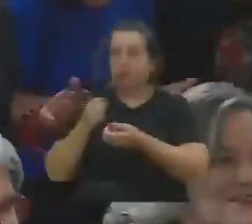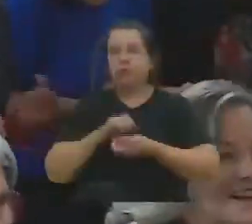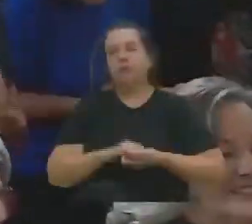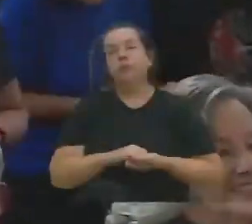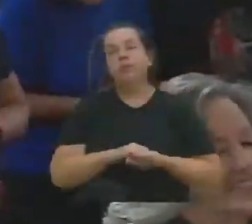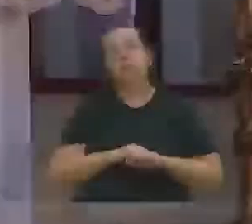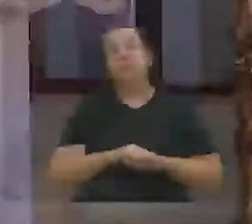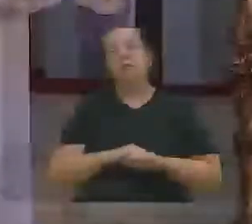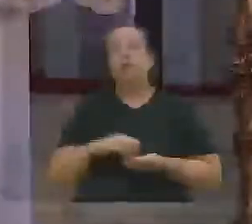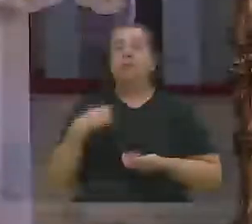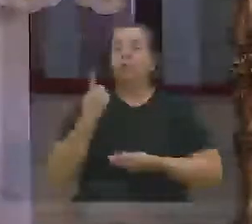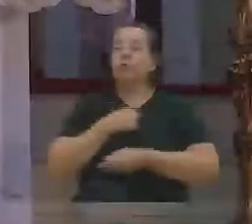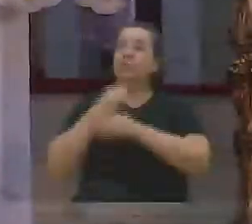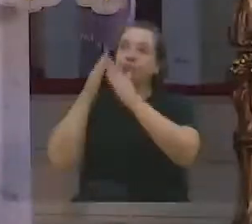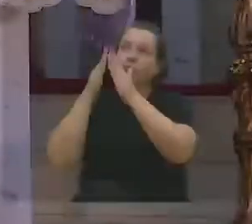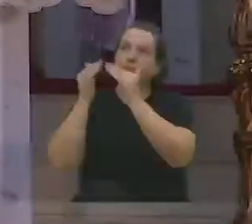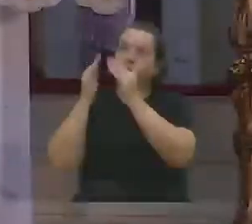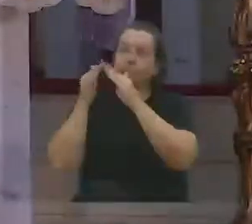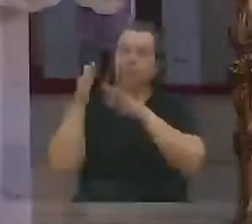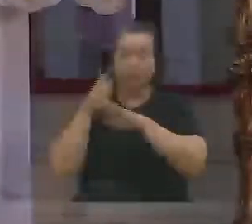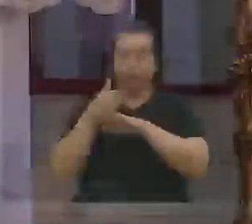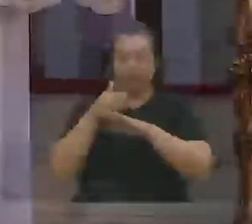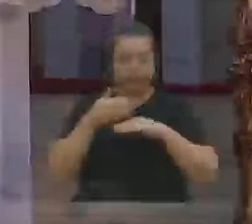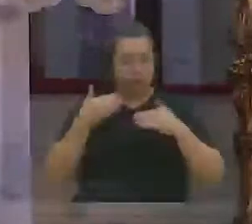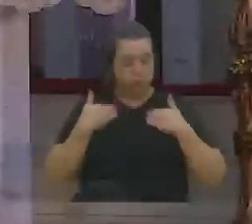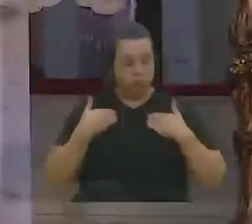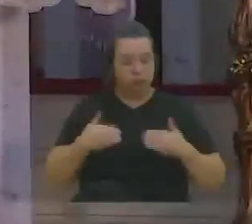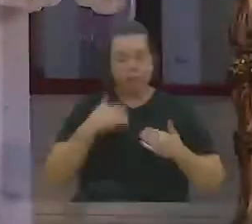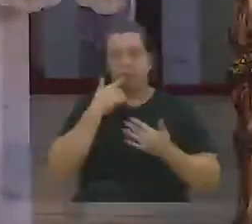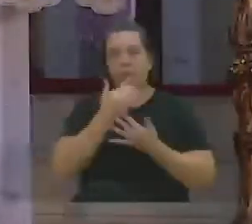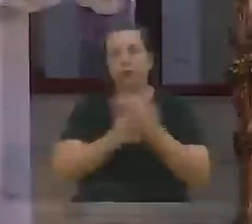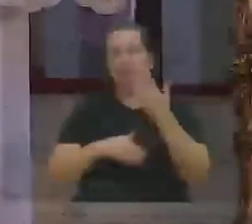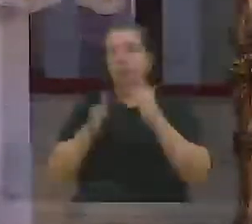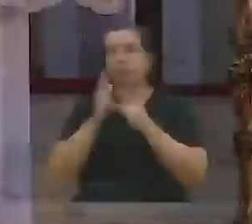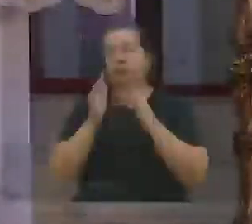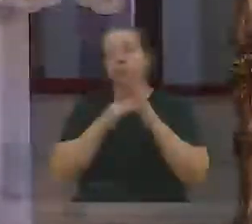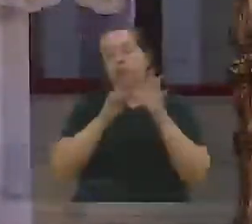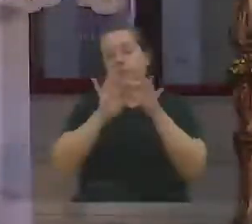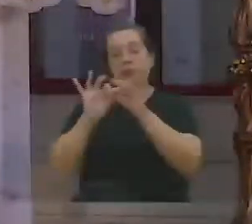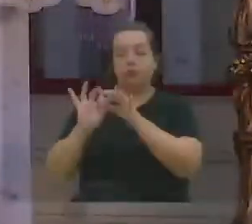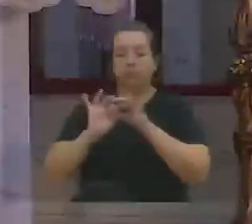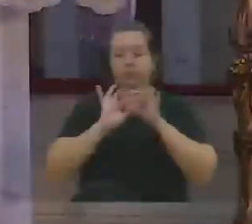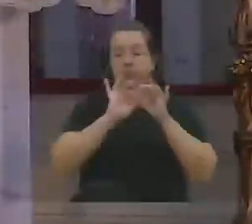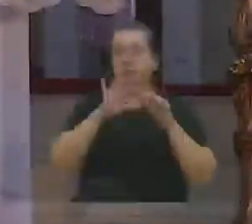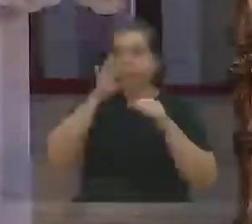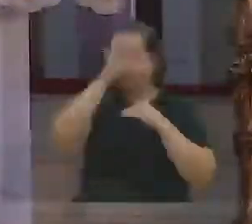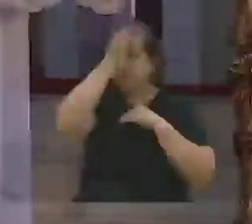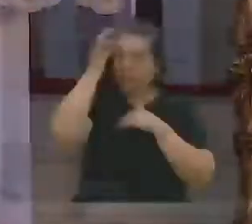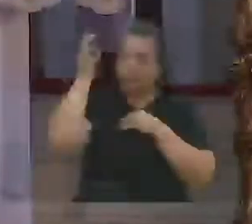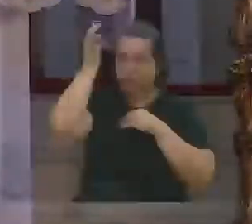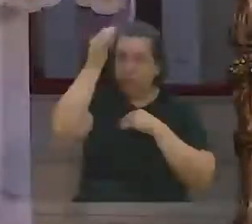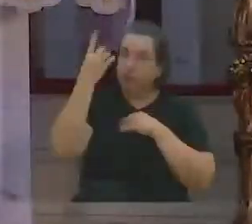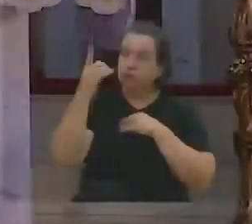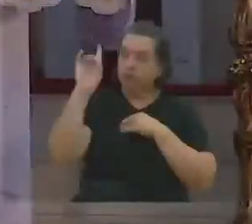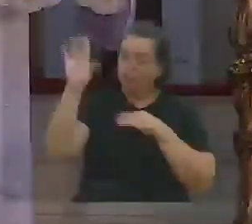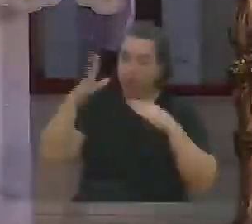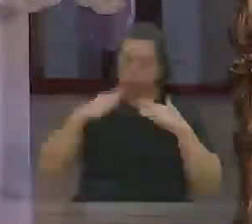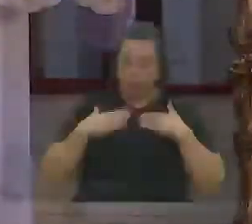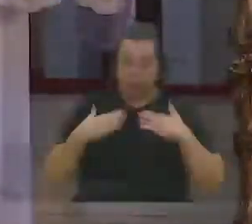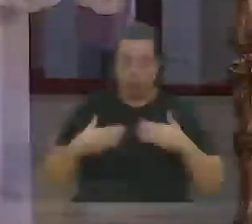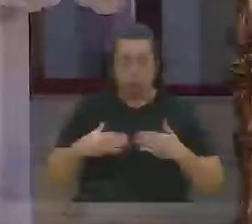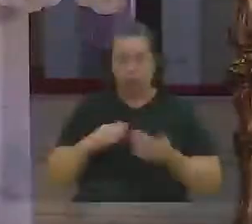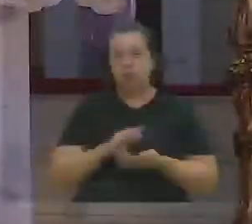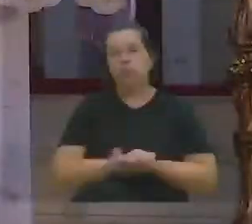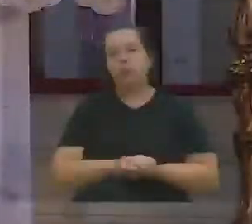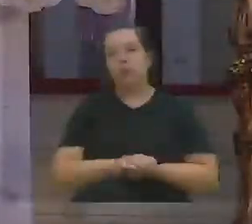nossa oferta. Nós os suplicamos que, participando do corpo e sangue de Cristo, sejamos reunidos pelo Espírito Santo